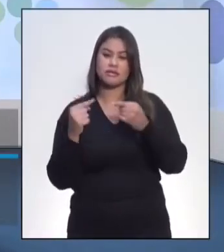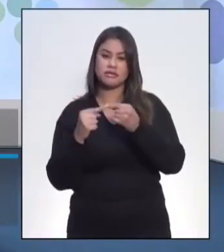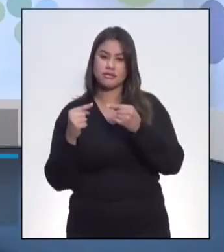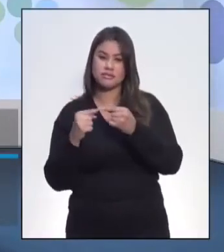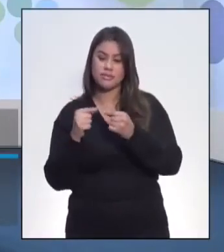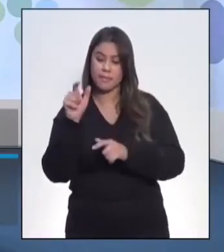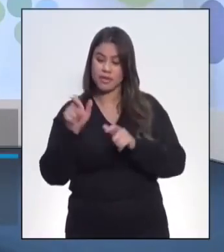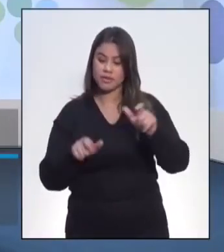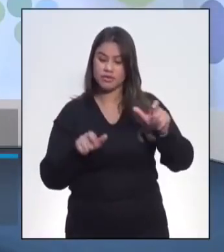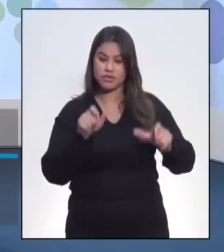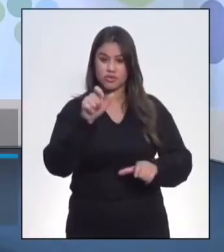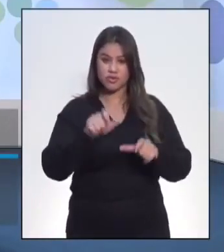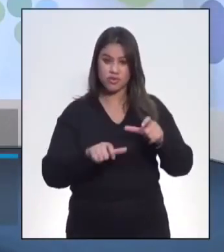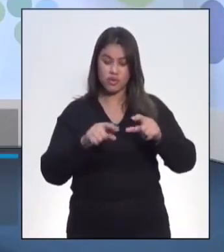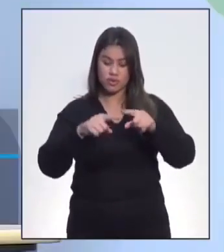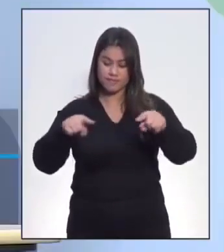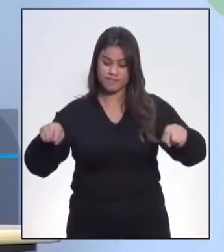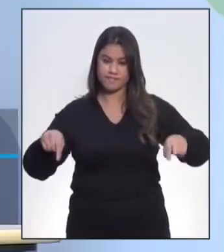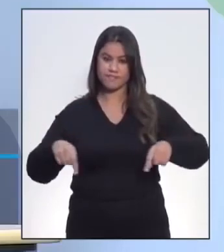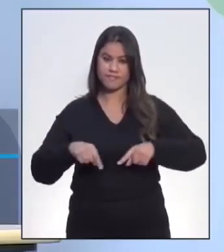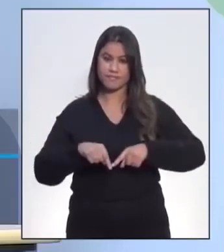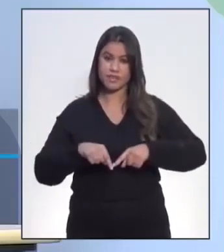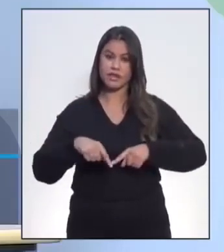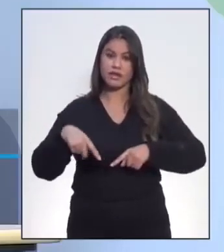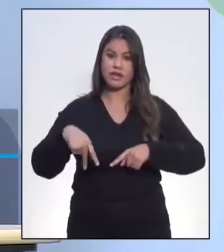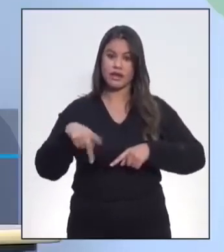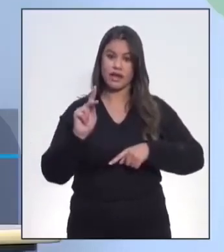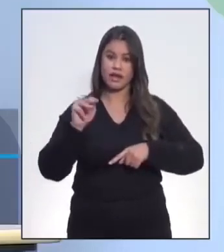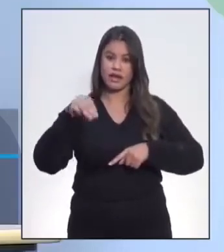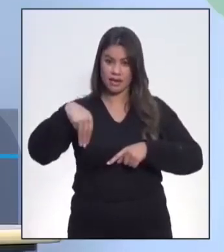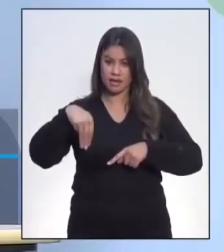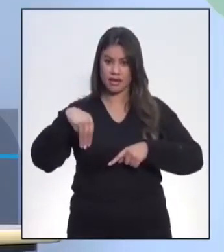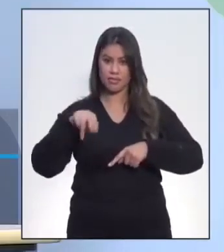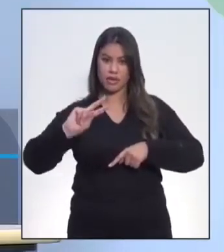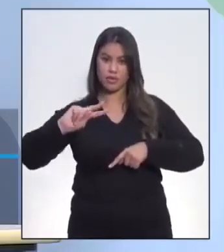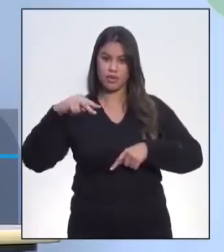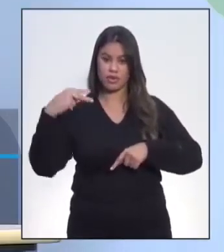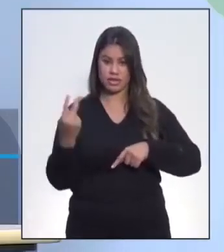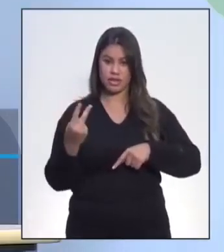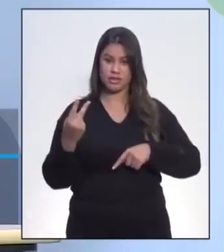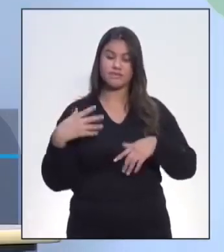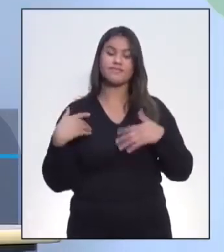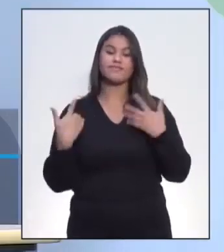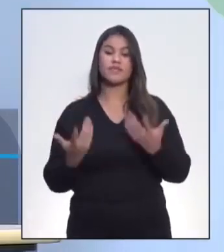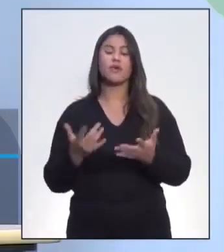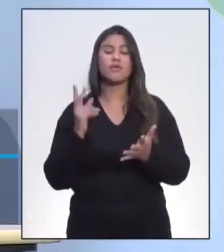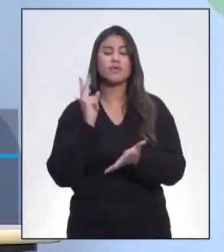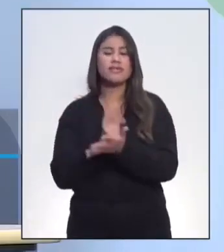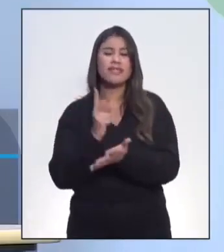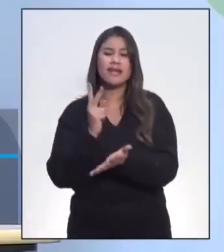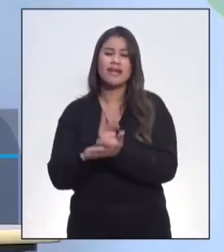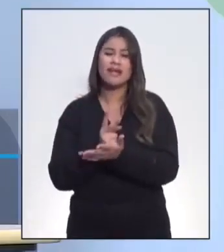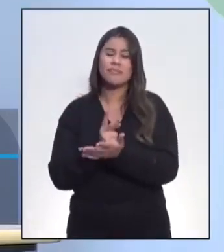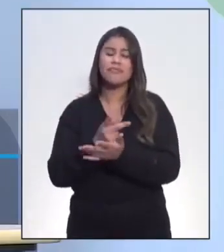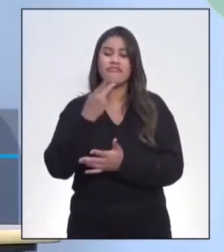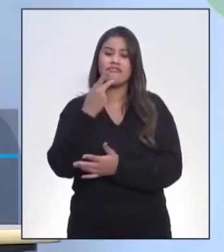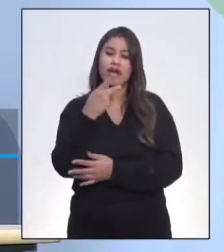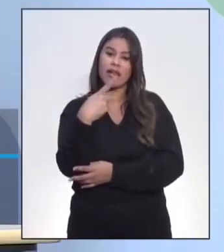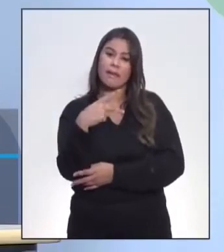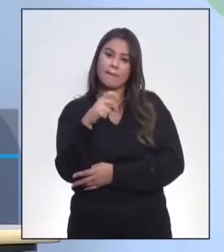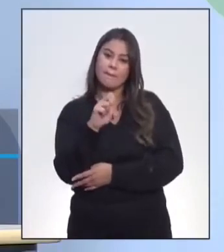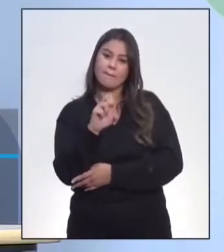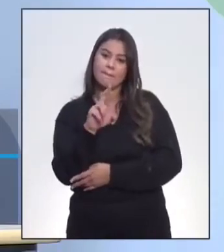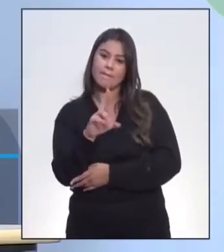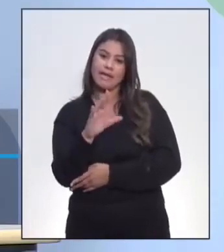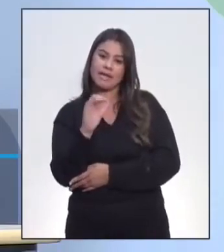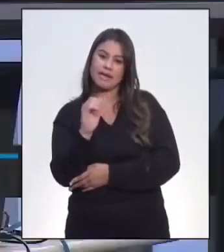determinado espaço. Então, sempre que a gente refere-se a per capita, nós estamos referindo a cada uma das pessoas,